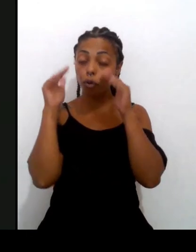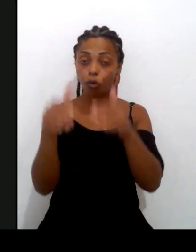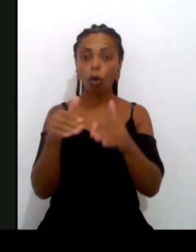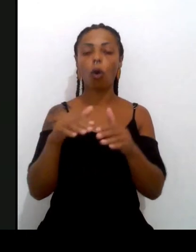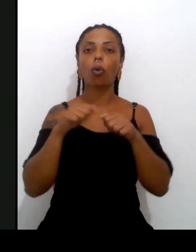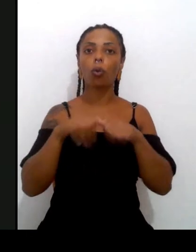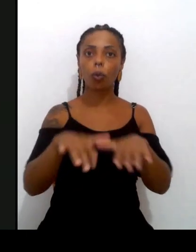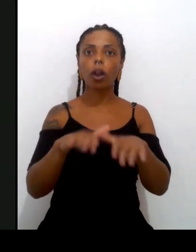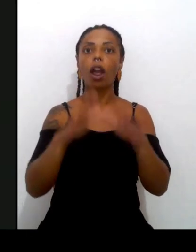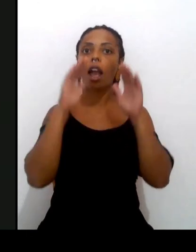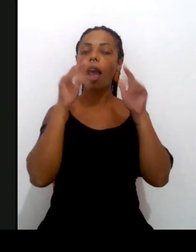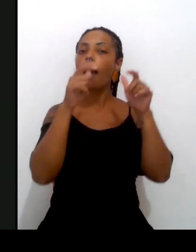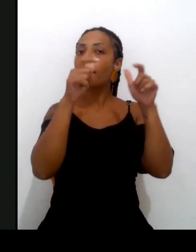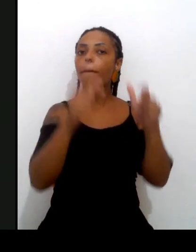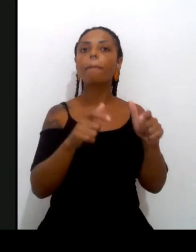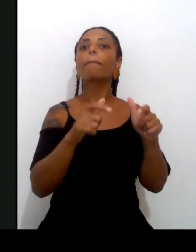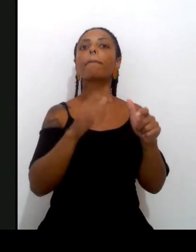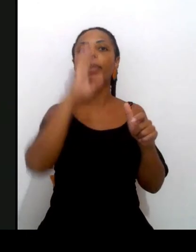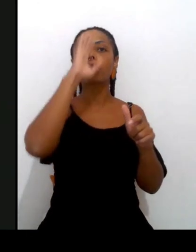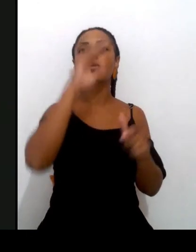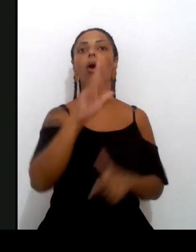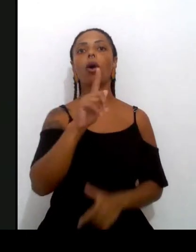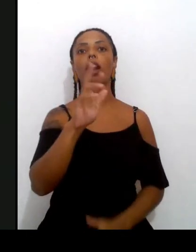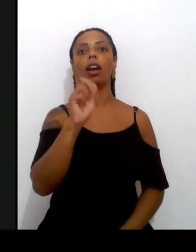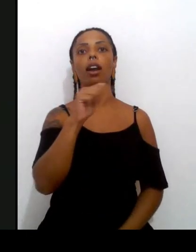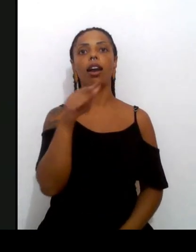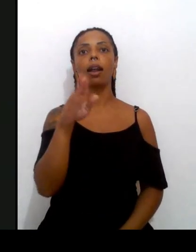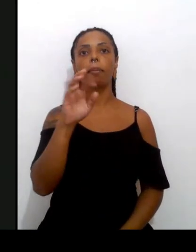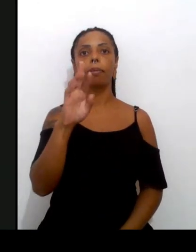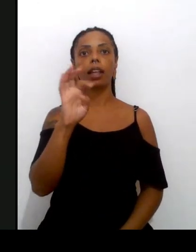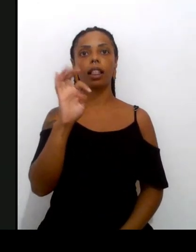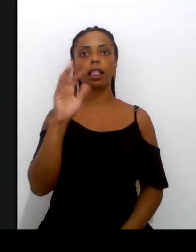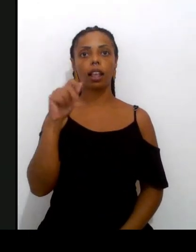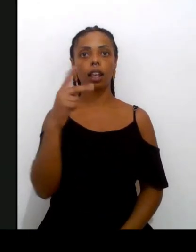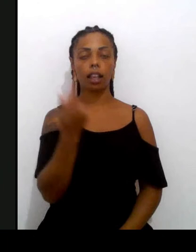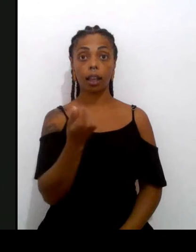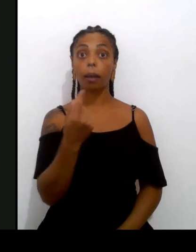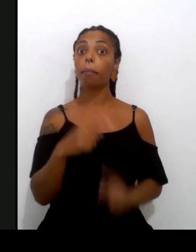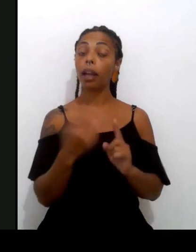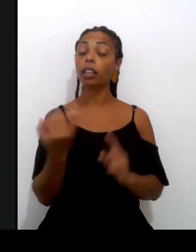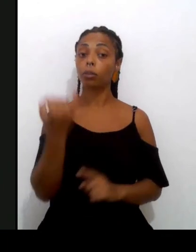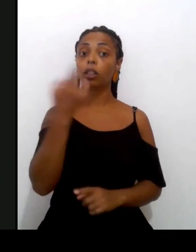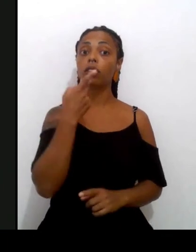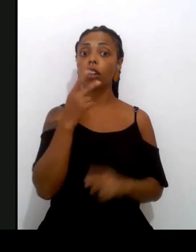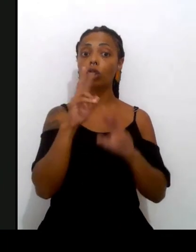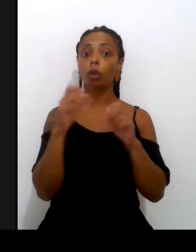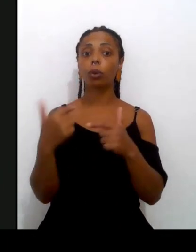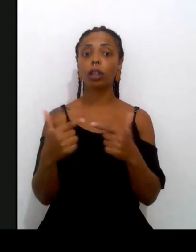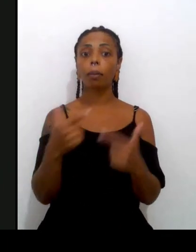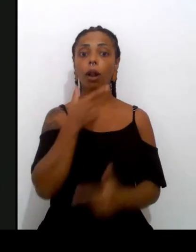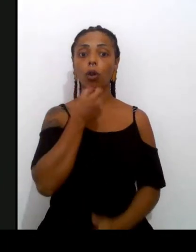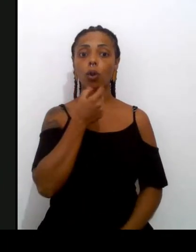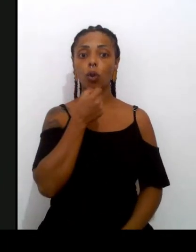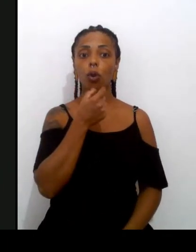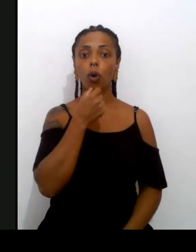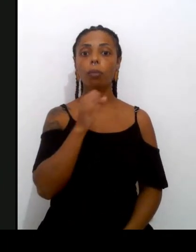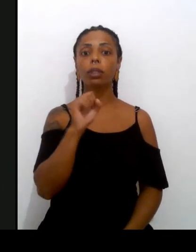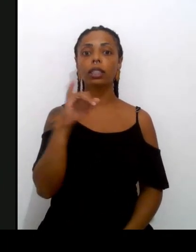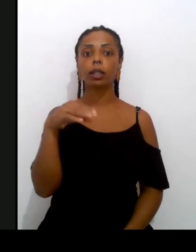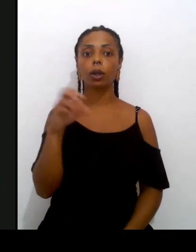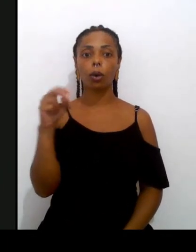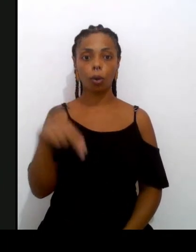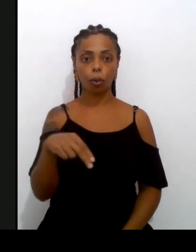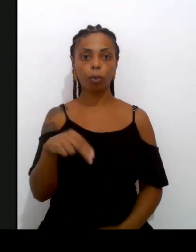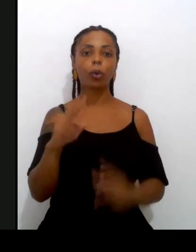embora é importante mencionar o trabalho de Saimon offield com respeito às visitas de bacon